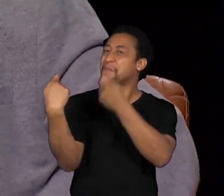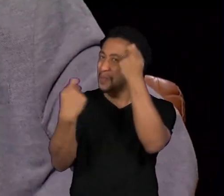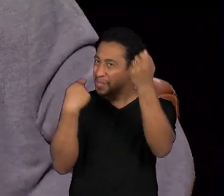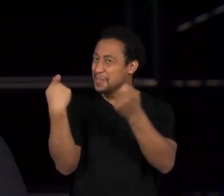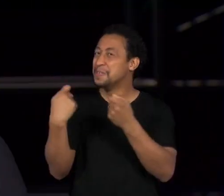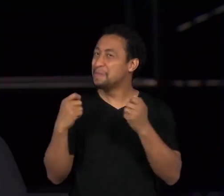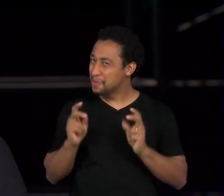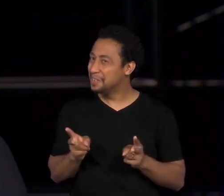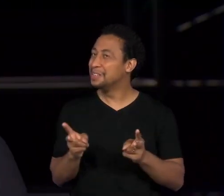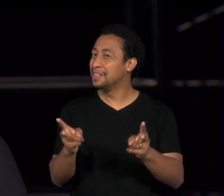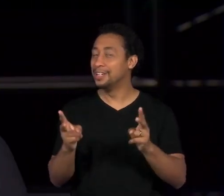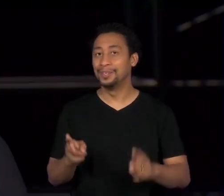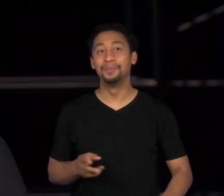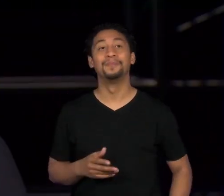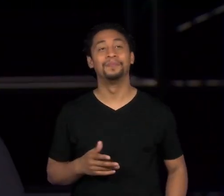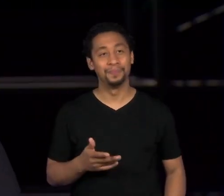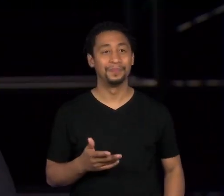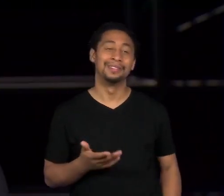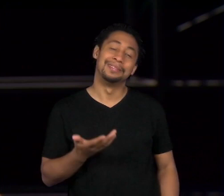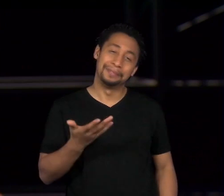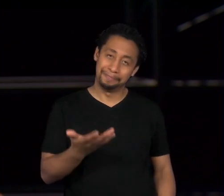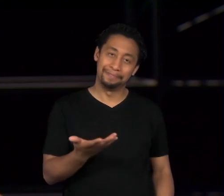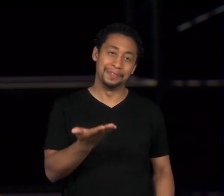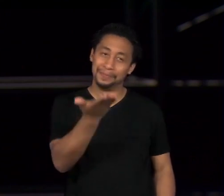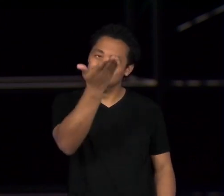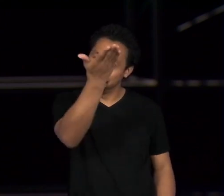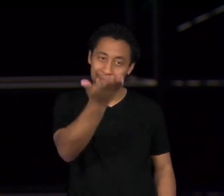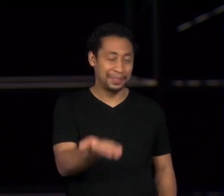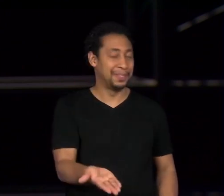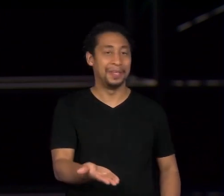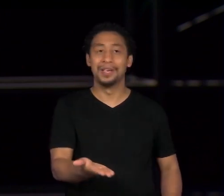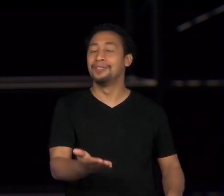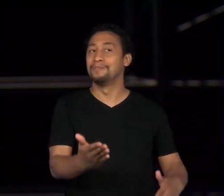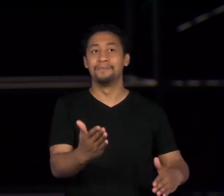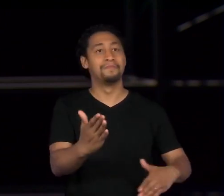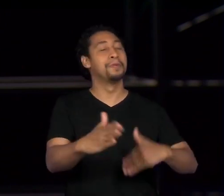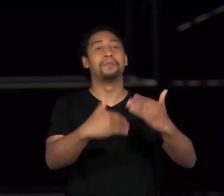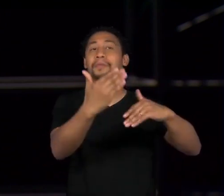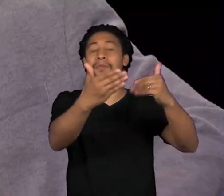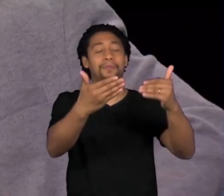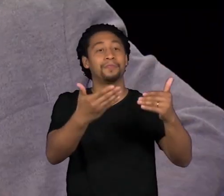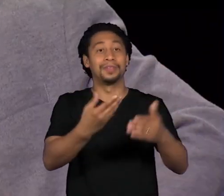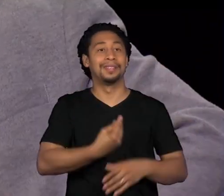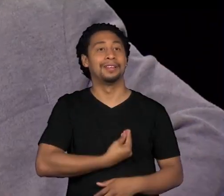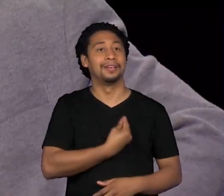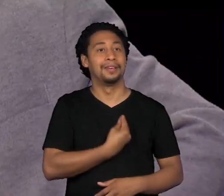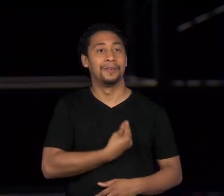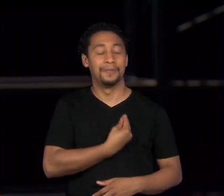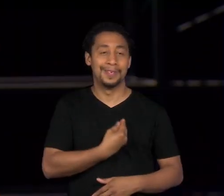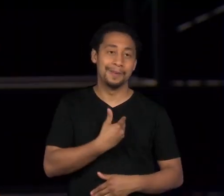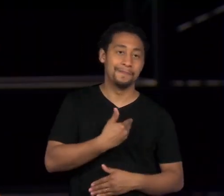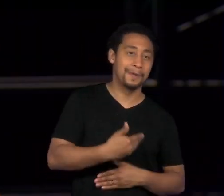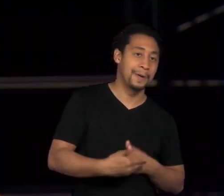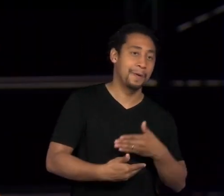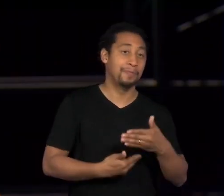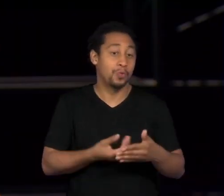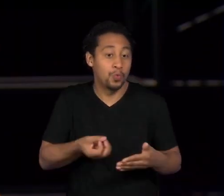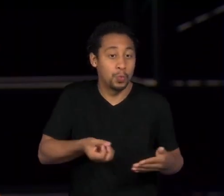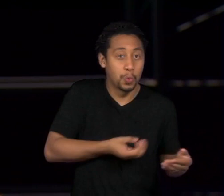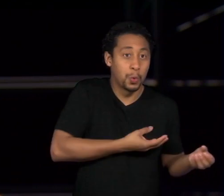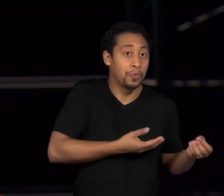festivais Aí surge esse mestre aí que daria um novo rumo à sua vida né e e também pra sua